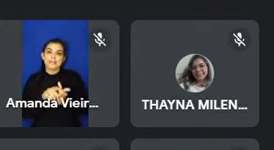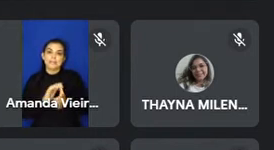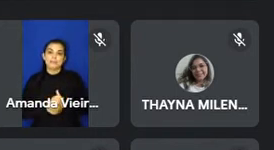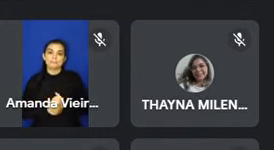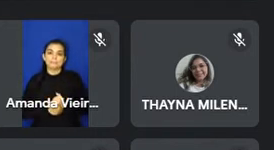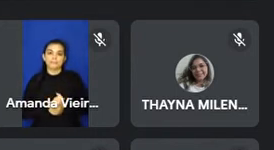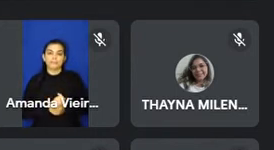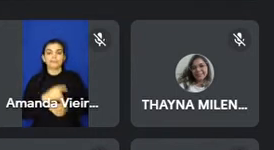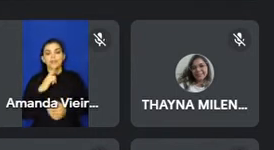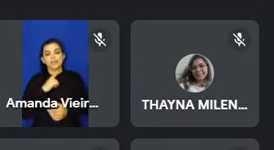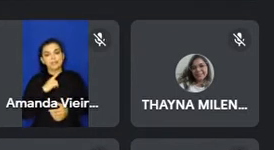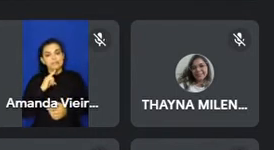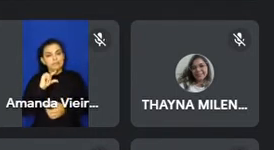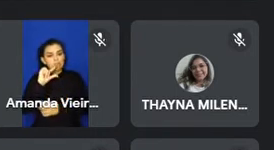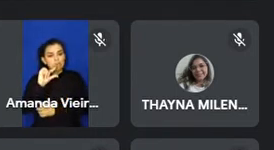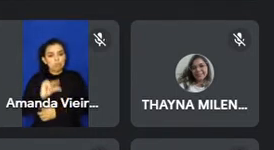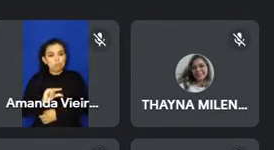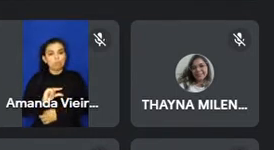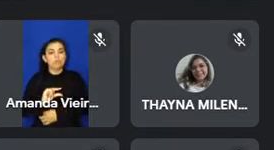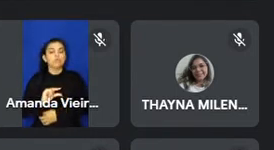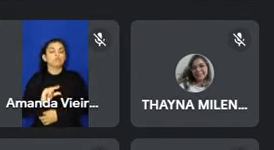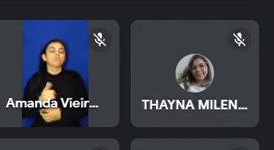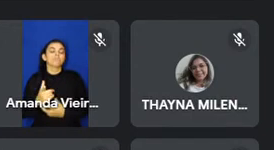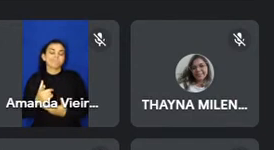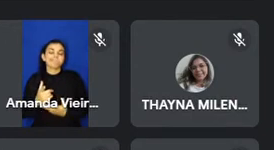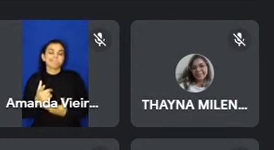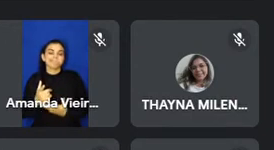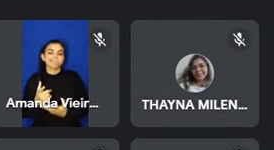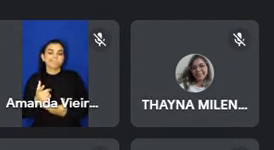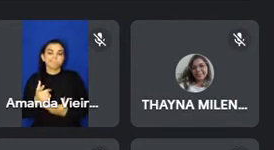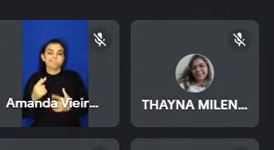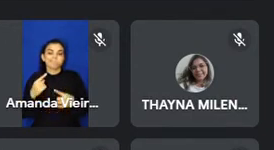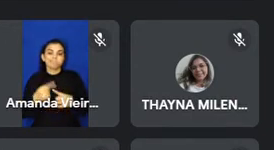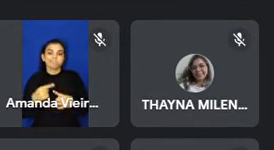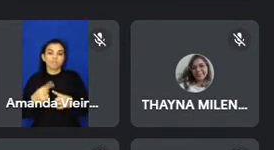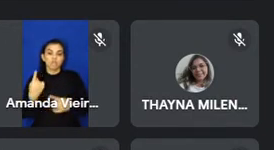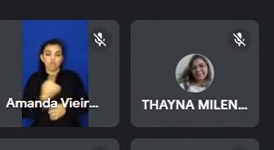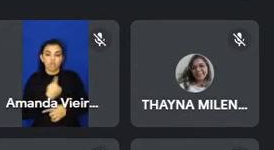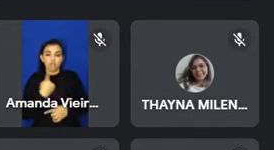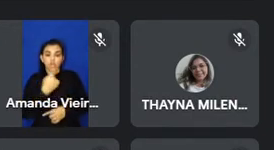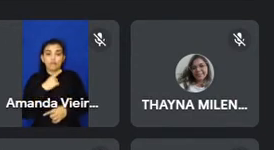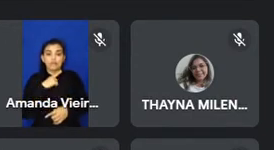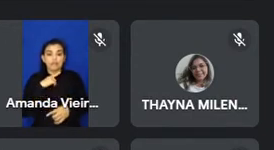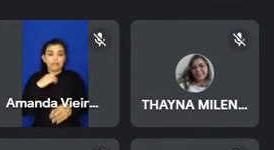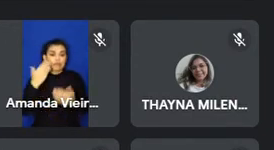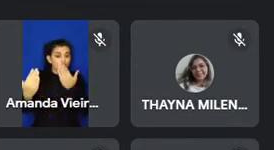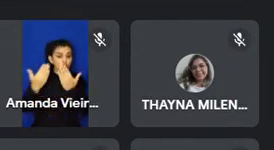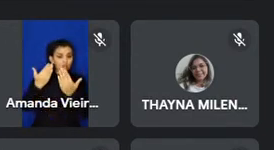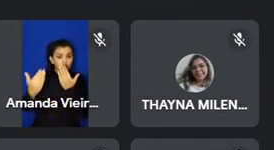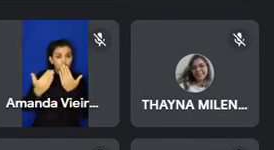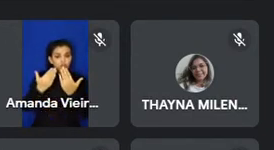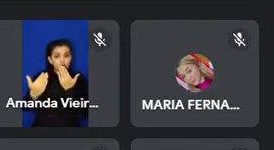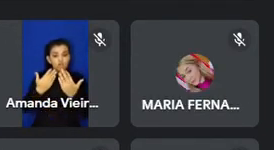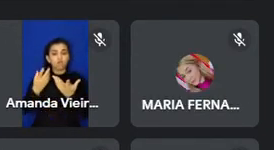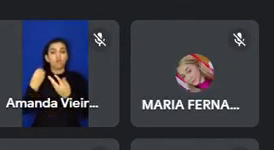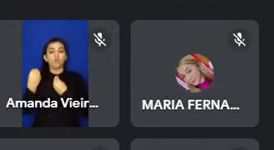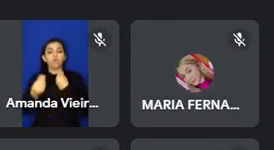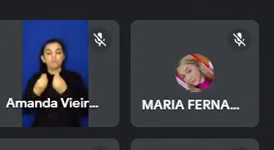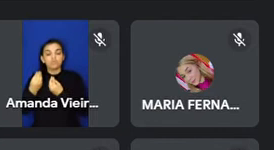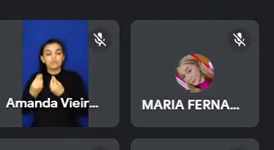poucos efeitos colaterais, né? Porque a gente está fazendo uma comparação entre a imunização passiva e a ativa. E a